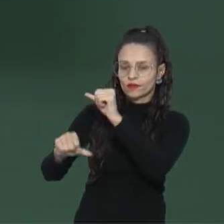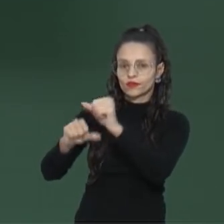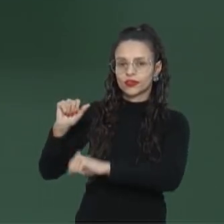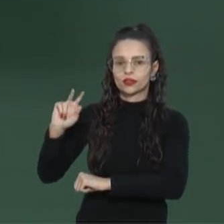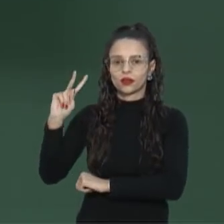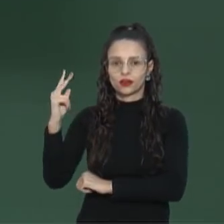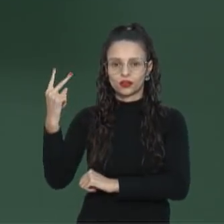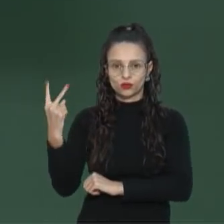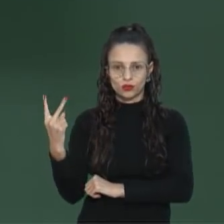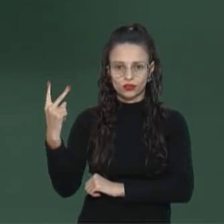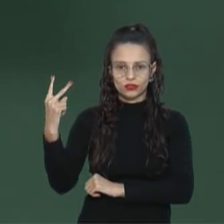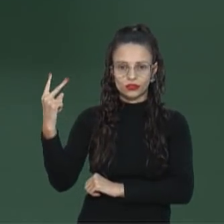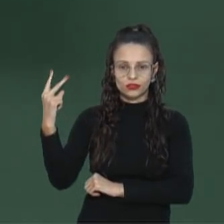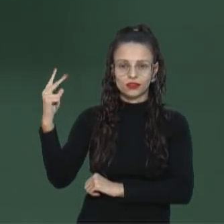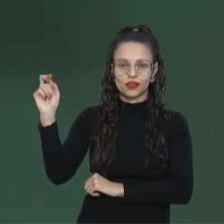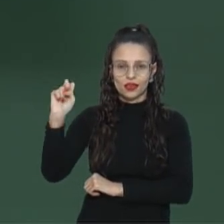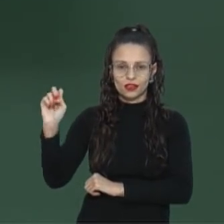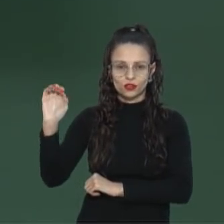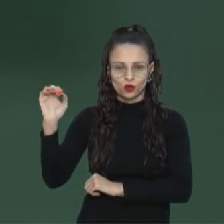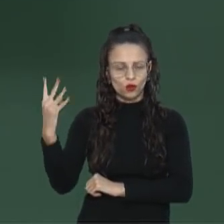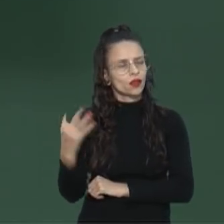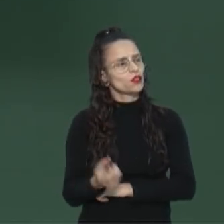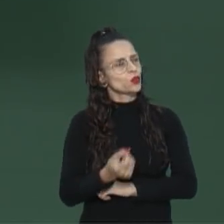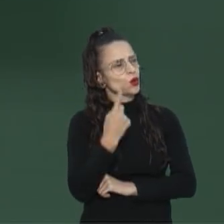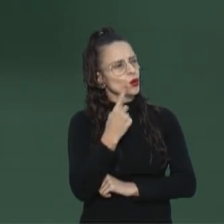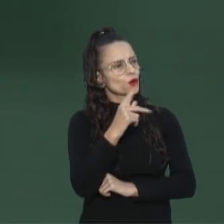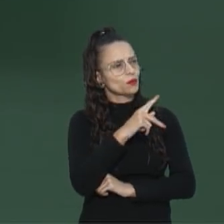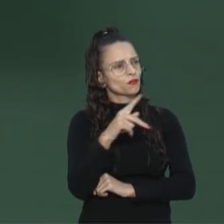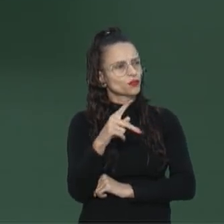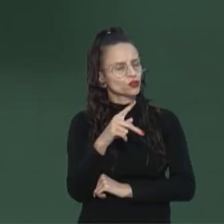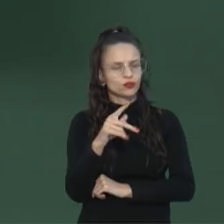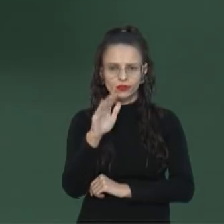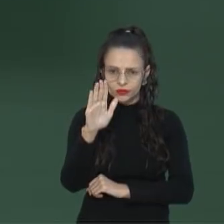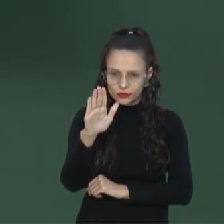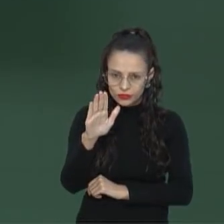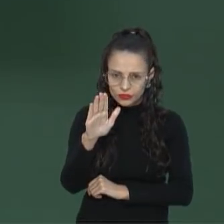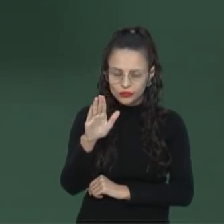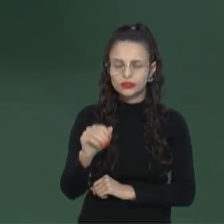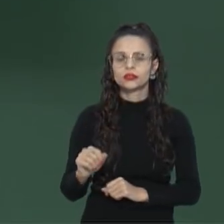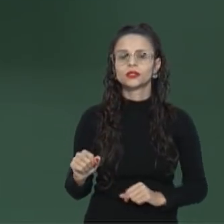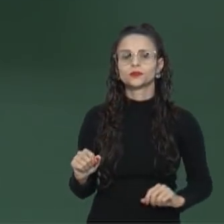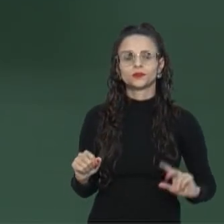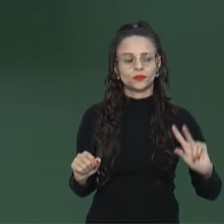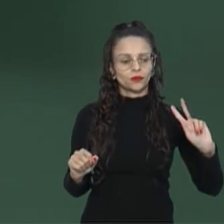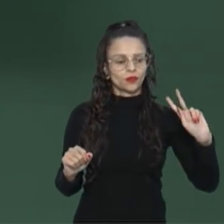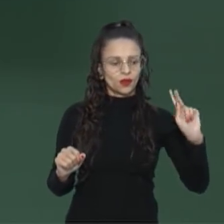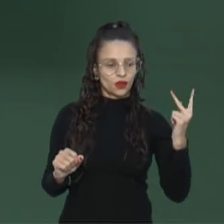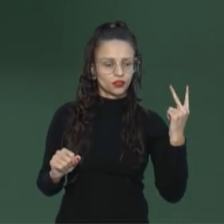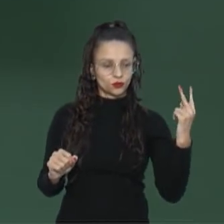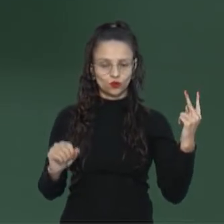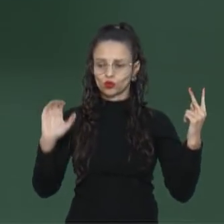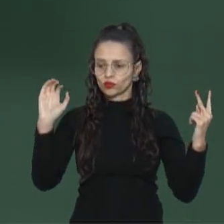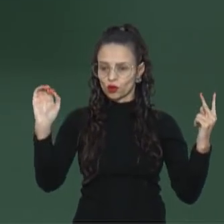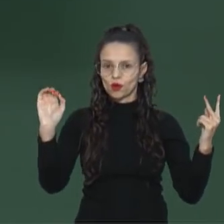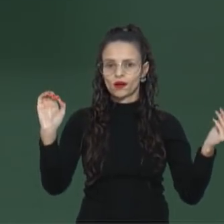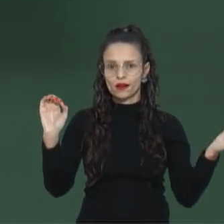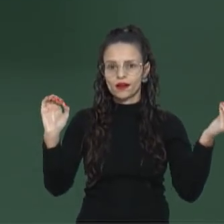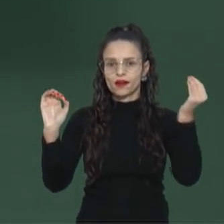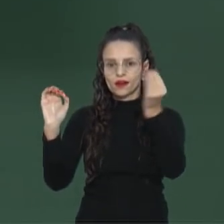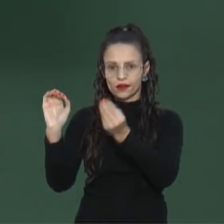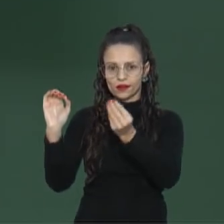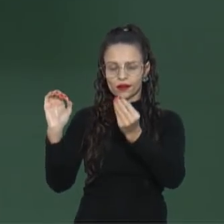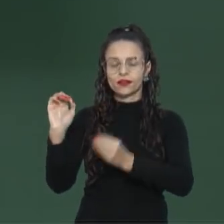H2SO4. Nossa, professor, peraí. Se ele ganha 2H da água e 1O, vai